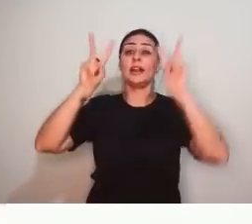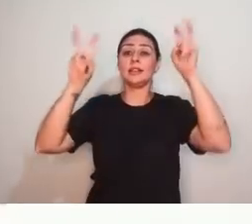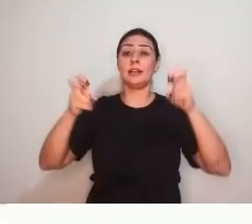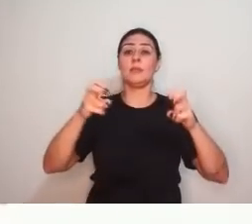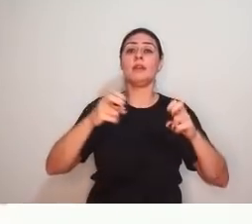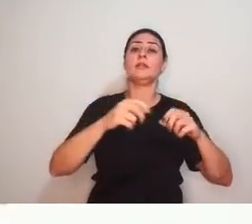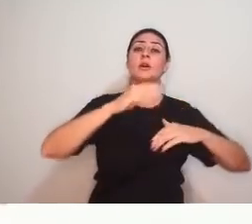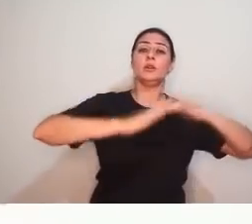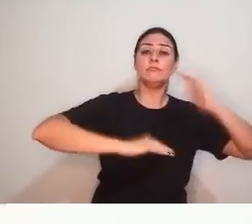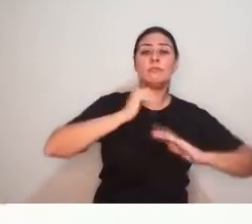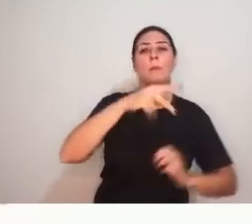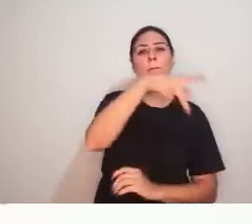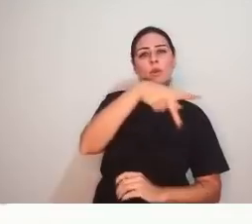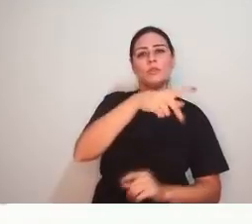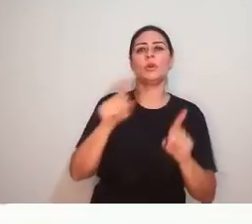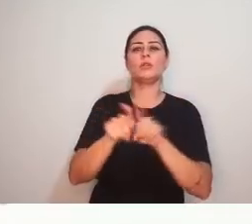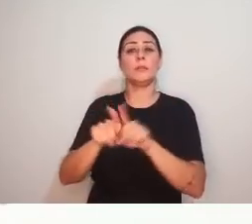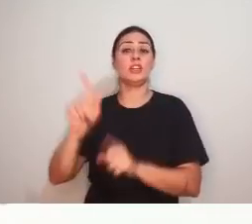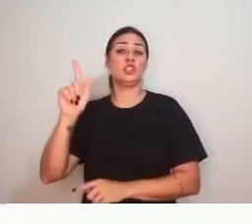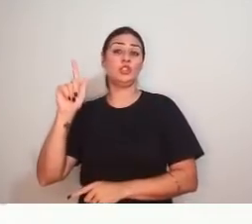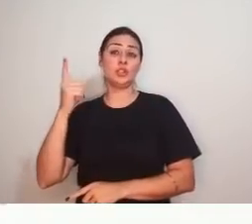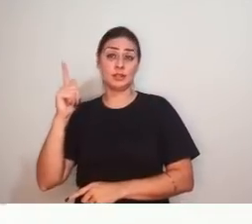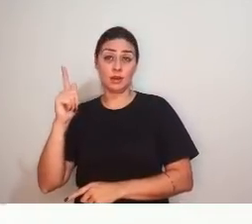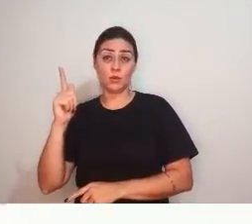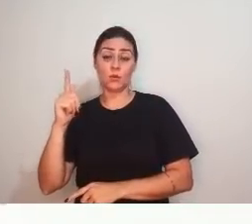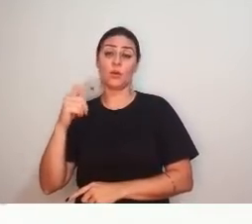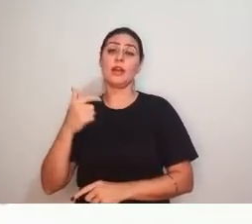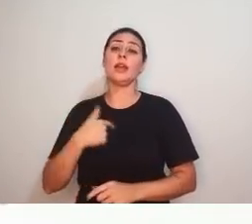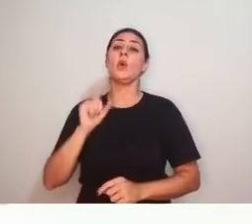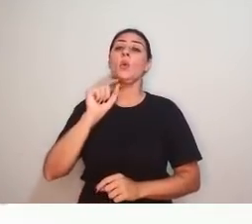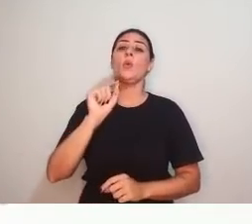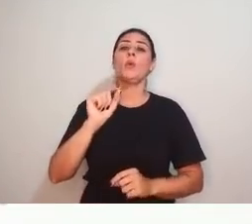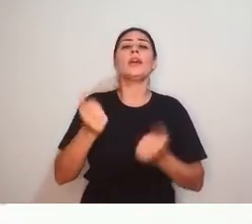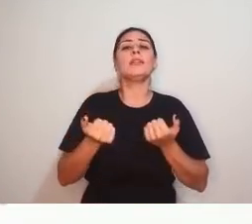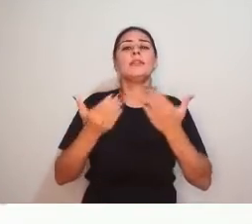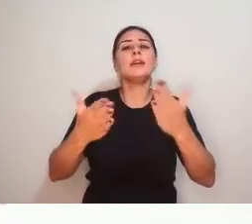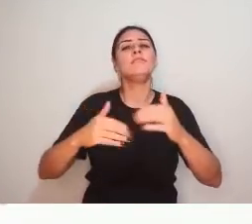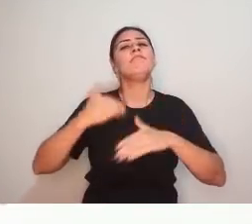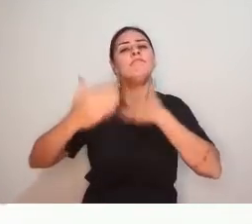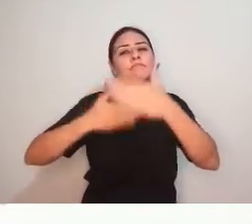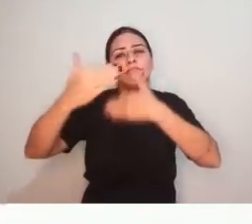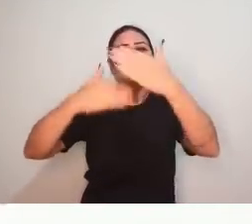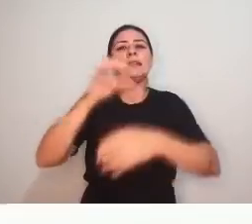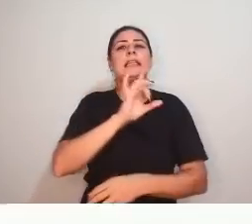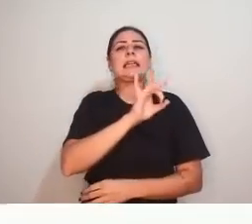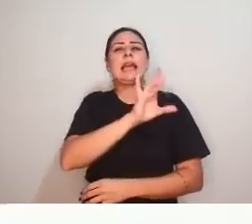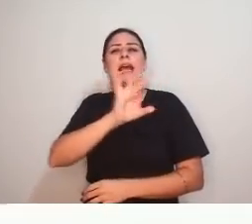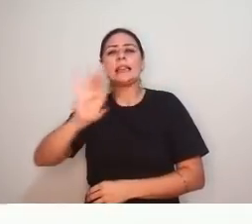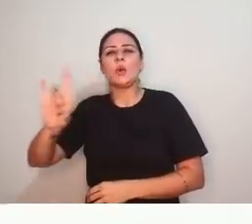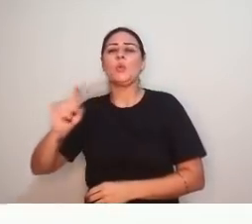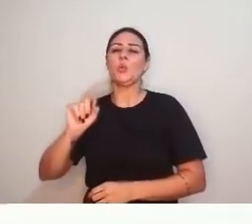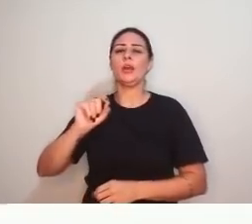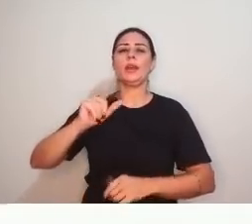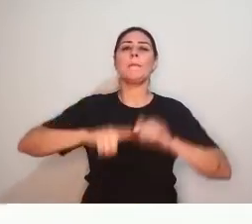gestão, eu vou deixar aqui 4 recomendações de leitura para vocês nesse primeiro momento, para que o desenvolvimento de cada um se